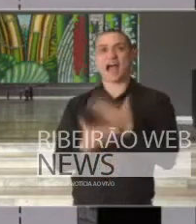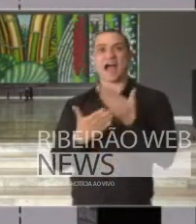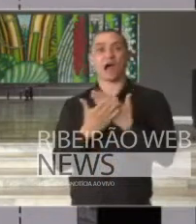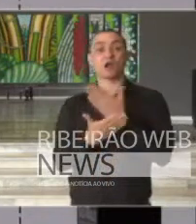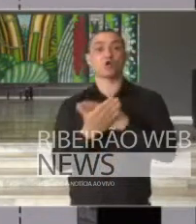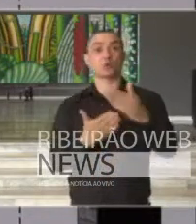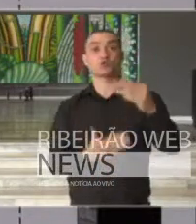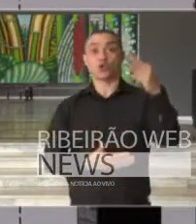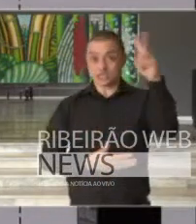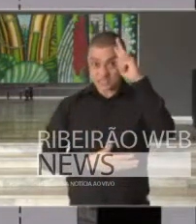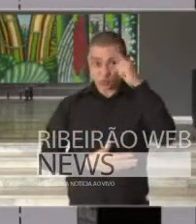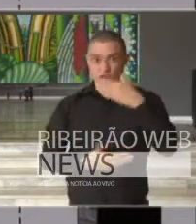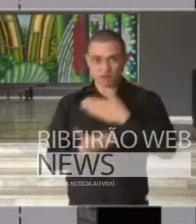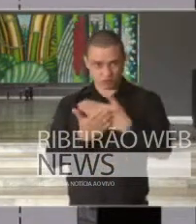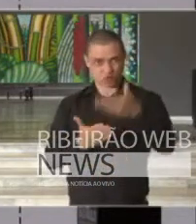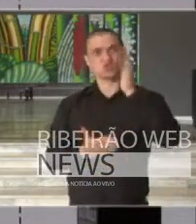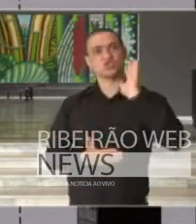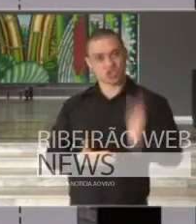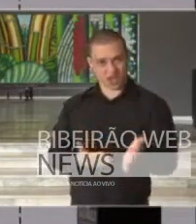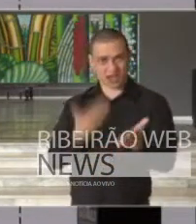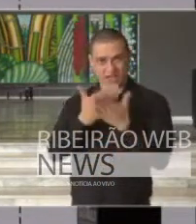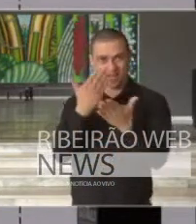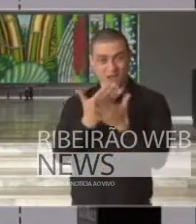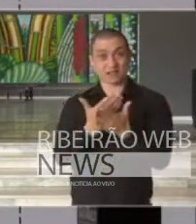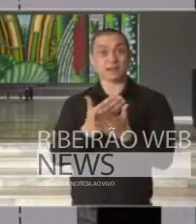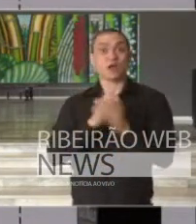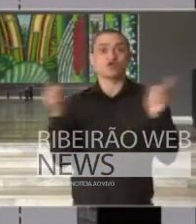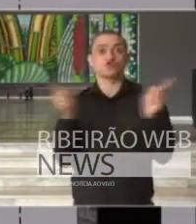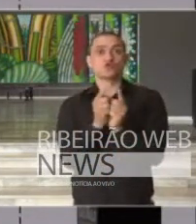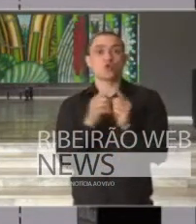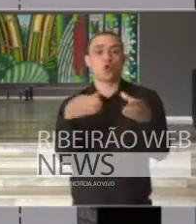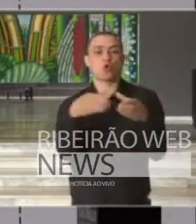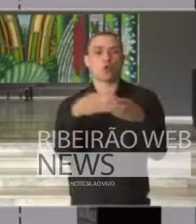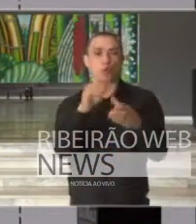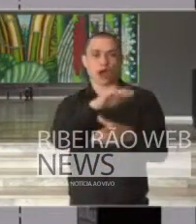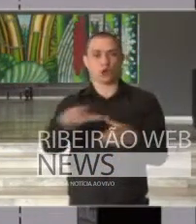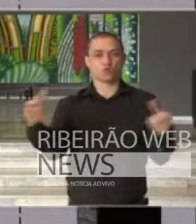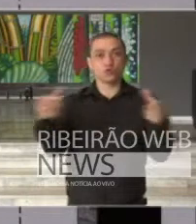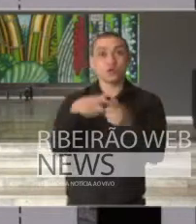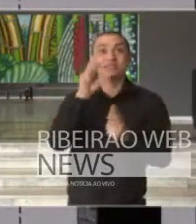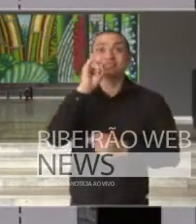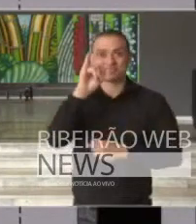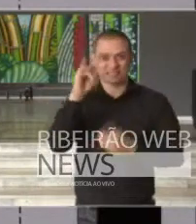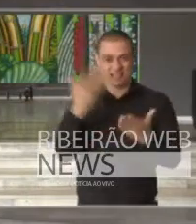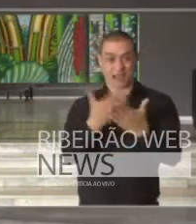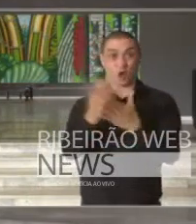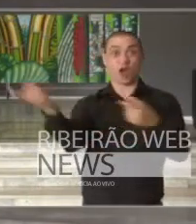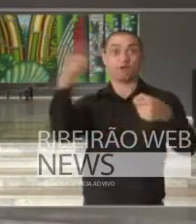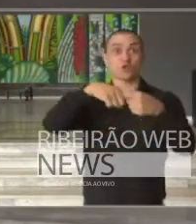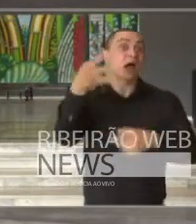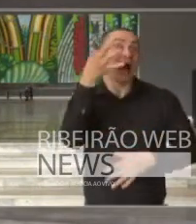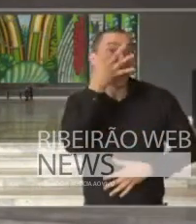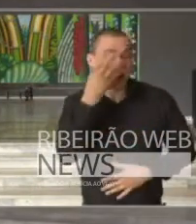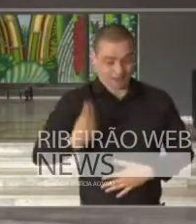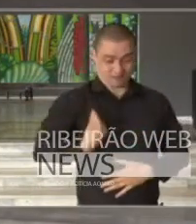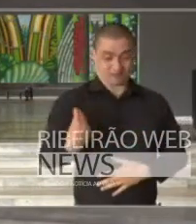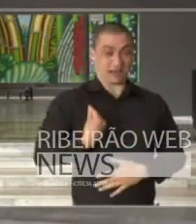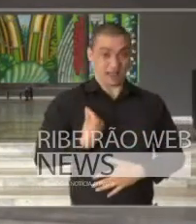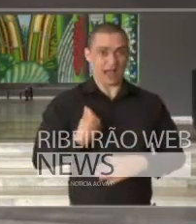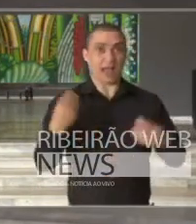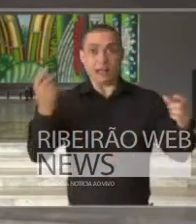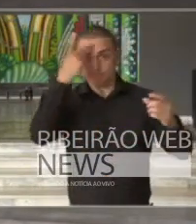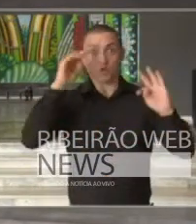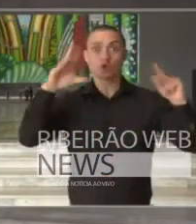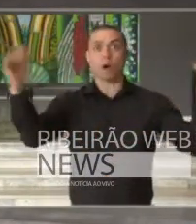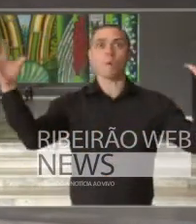online na segunda-feira. Redução do número de alunos por turma, quando for o retorno, gradualmente até voltarmos ao